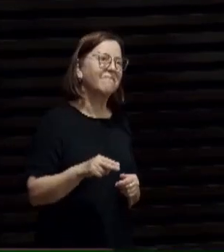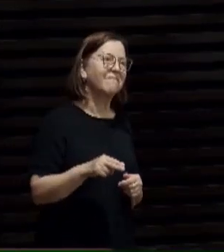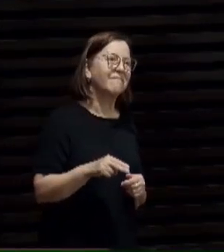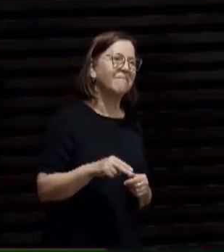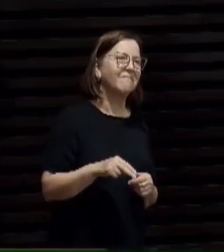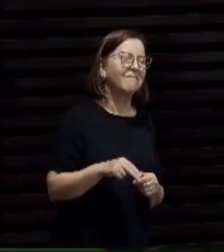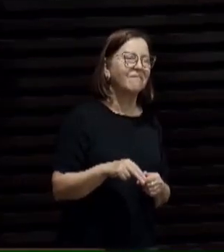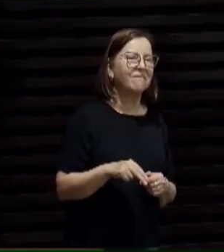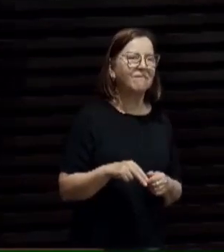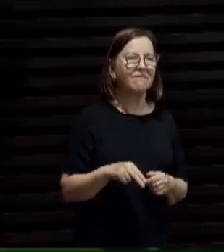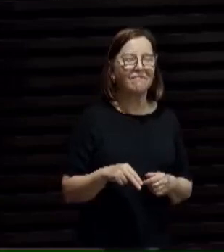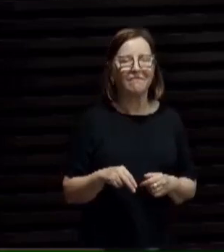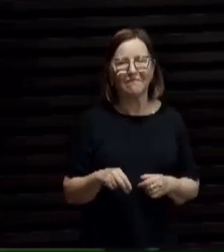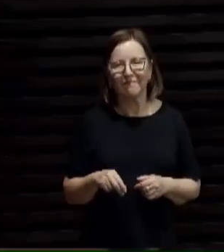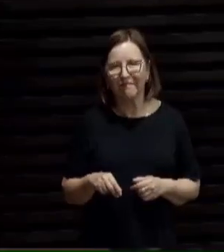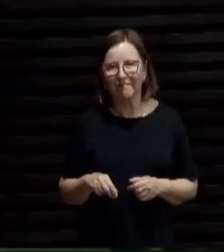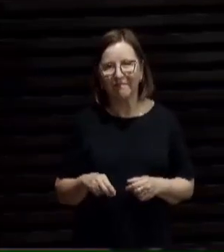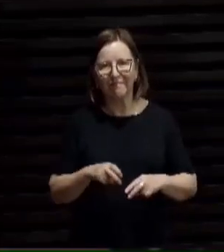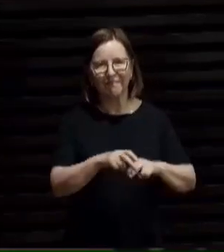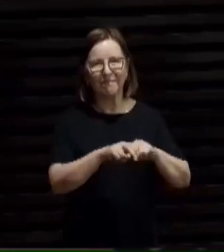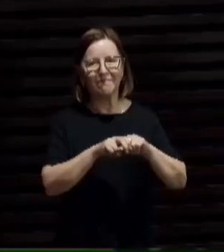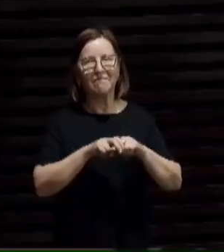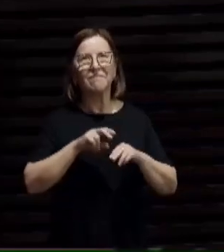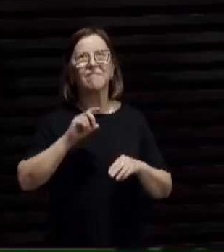ceifar por ti